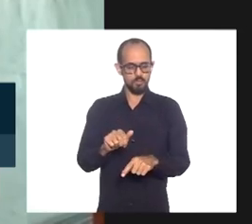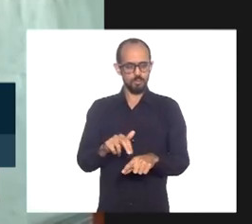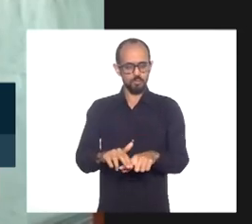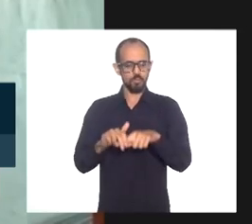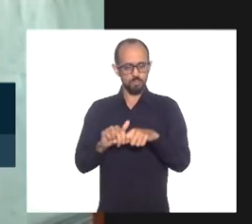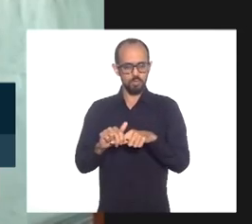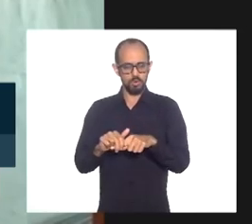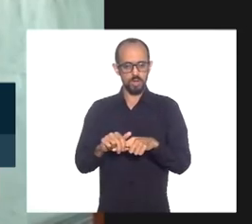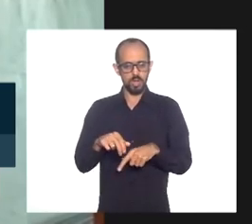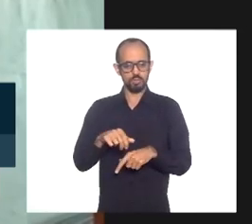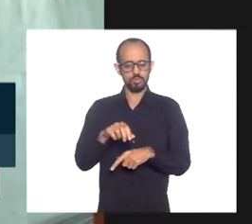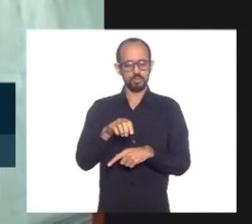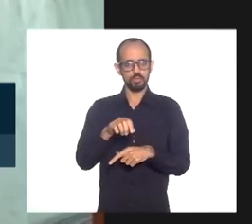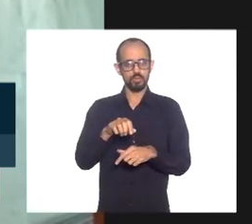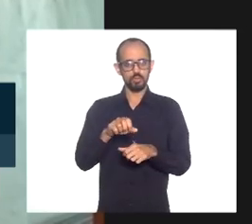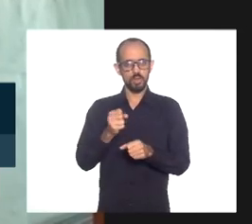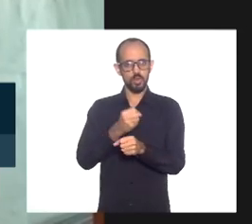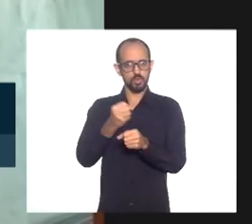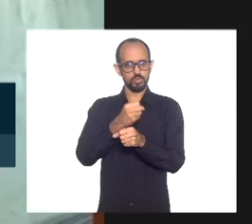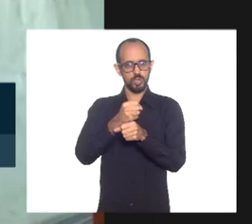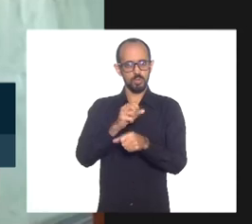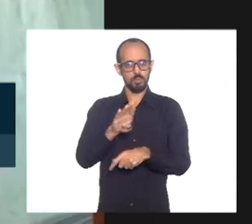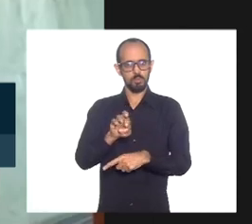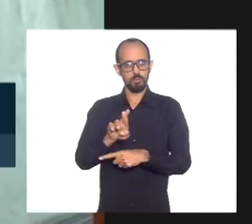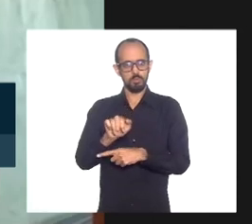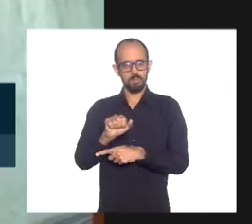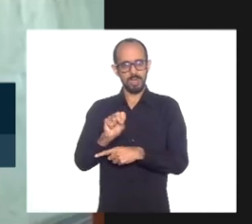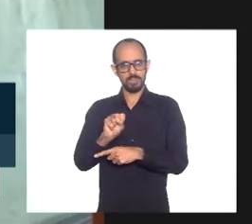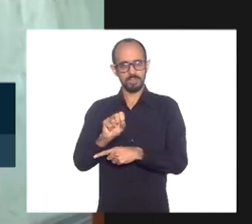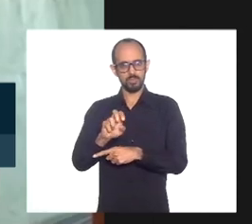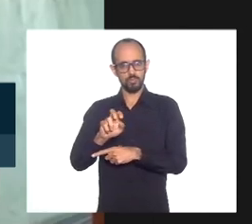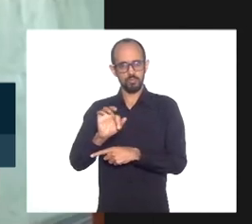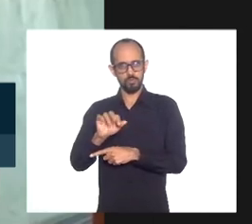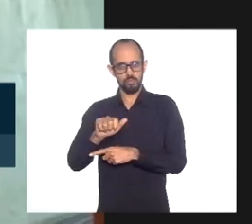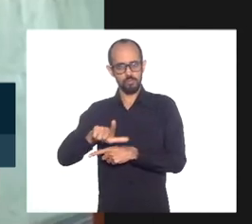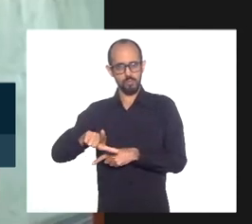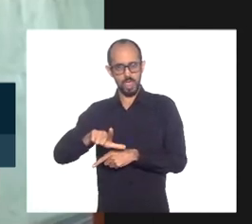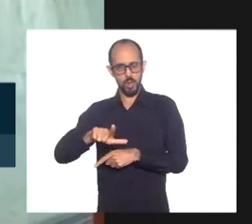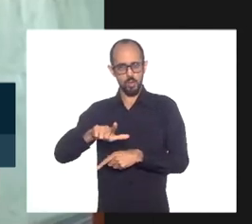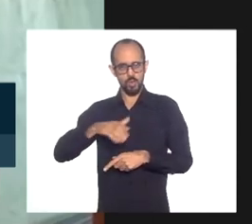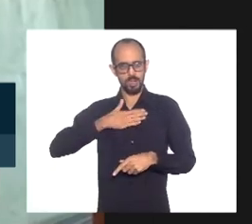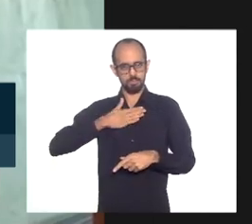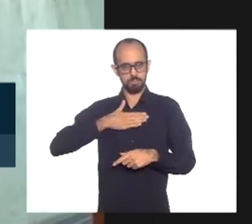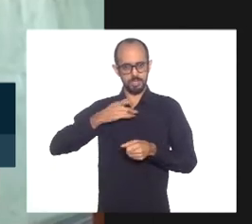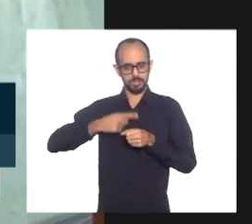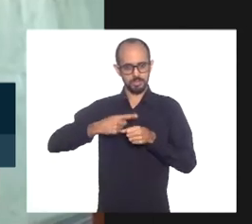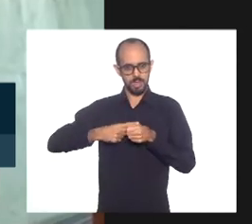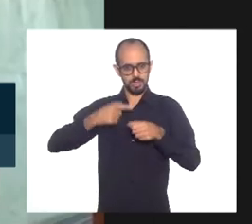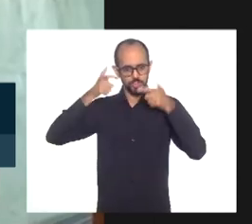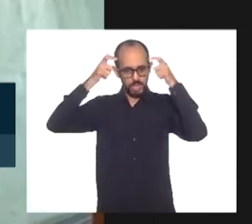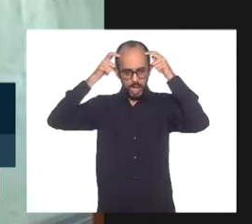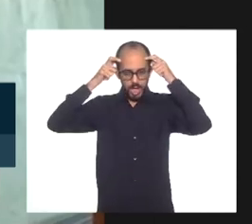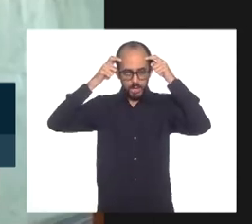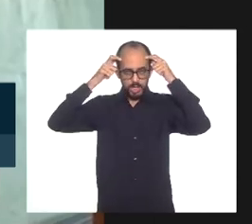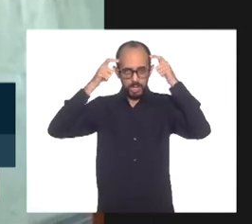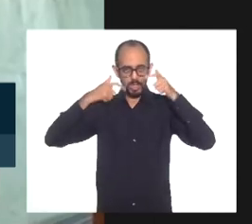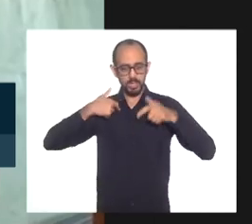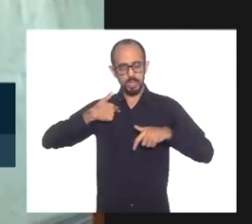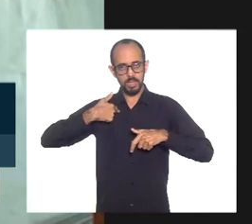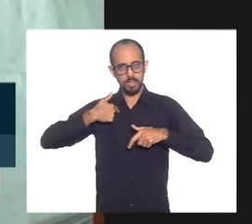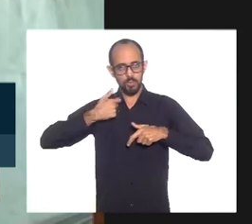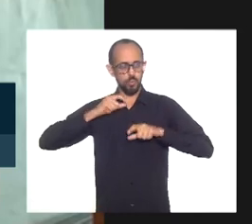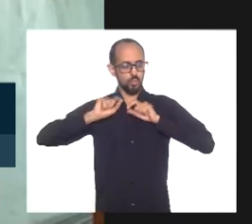estaleiro Brasfel, está sediado na minha cidade, né, que é Angra dos Reis, ele